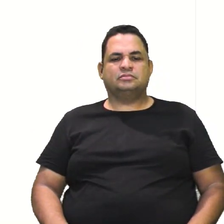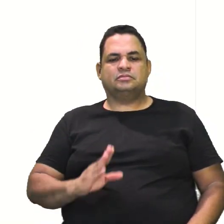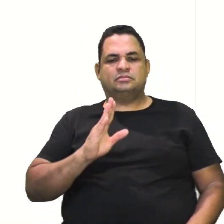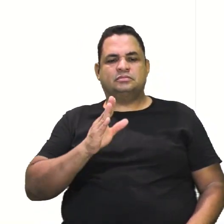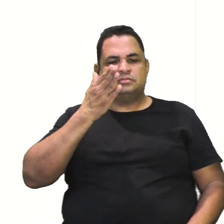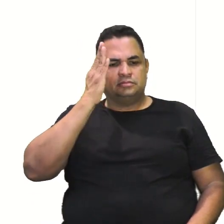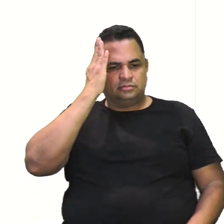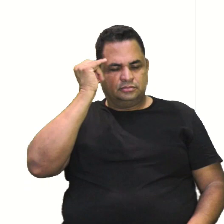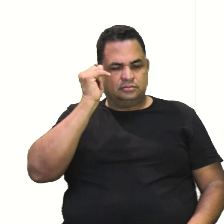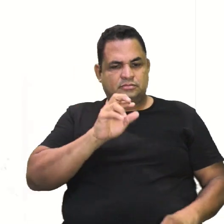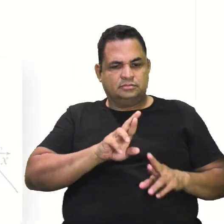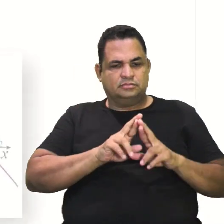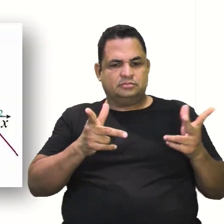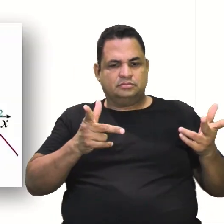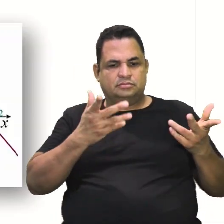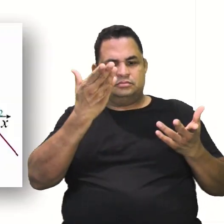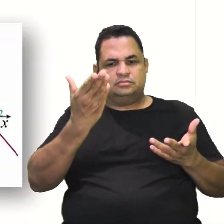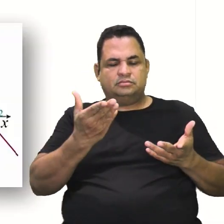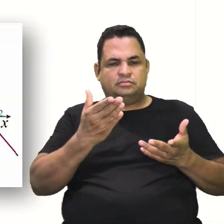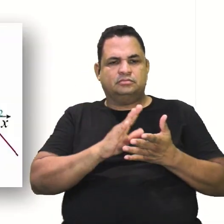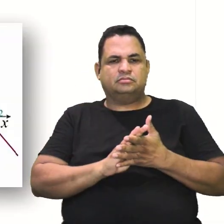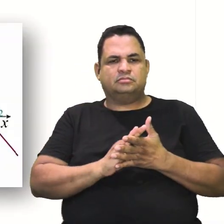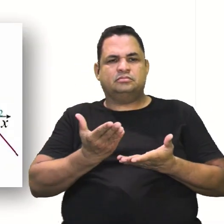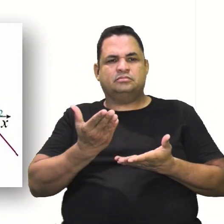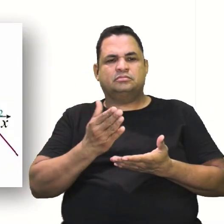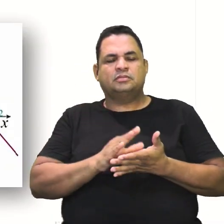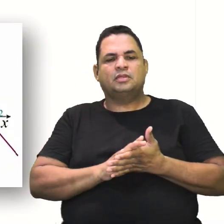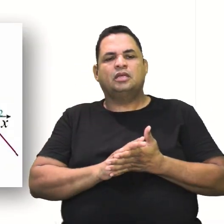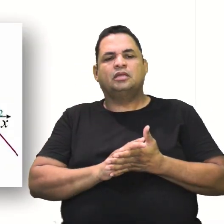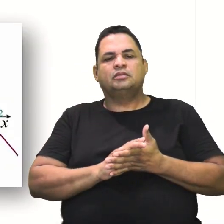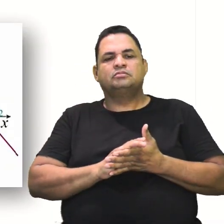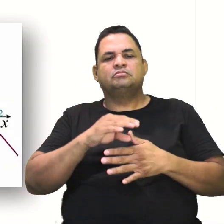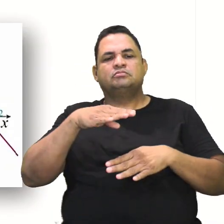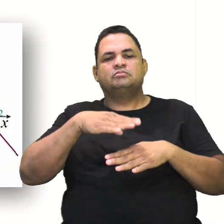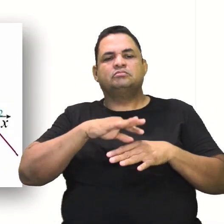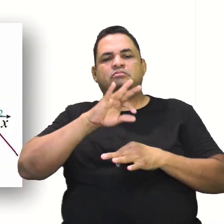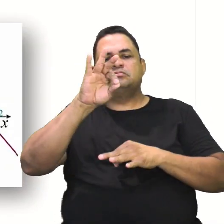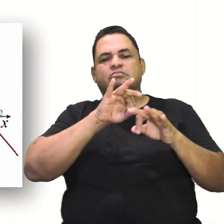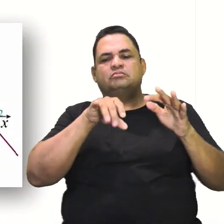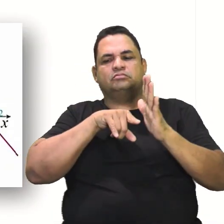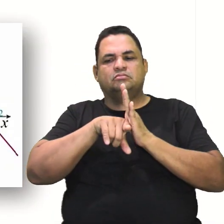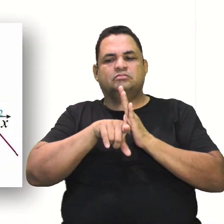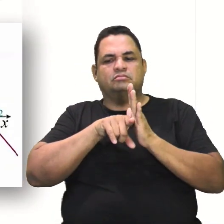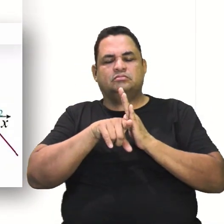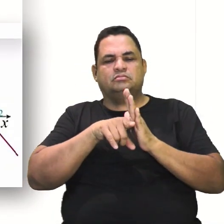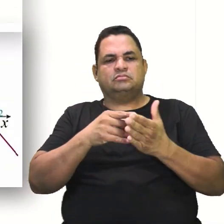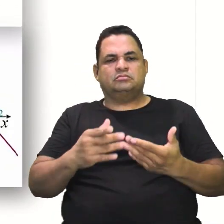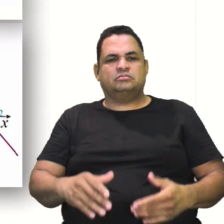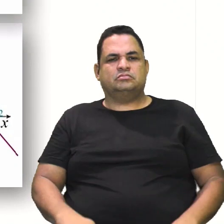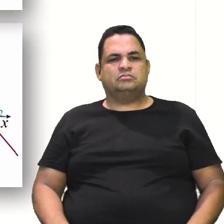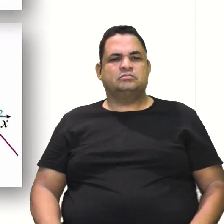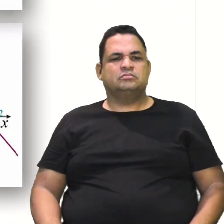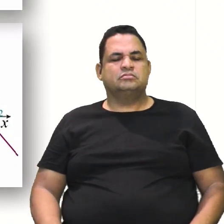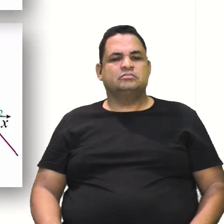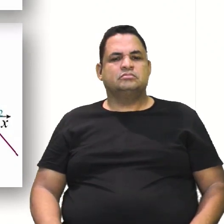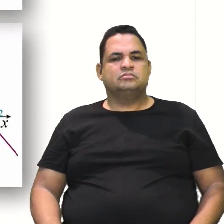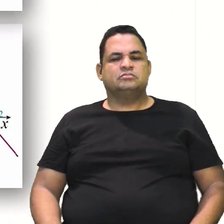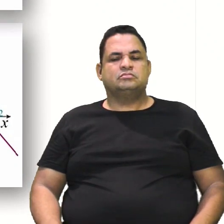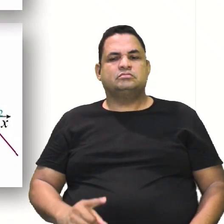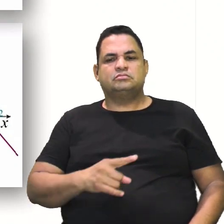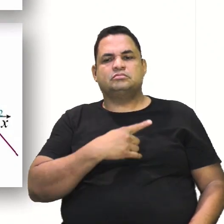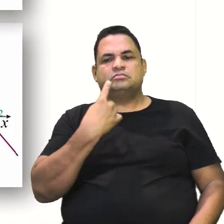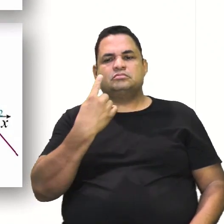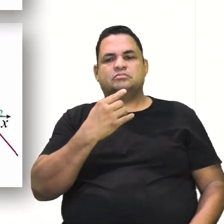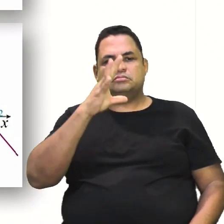uma e outra, a gente vai falar um pouquinho da geometria analítica. Então, vamos lá. Bom, na geometria analítica,